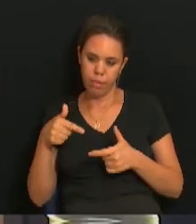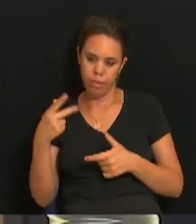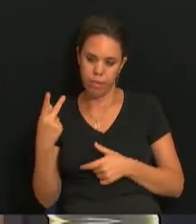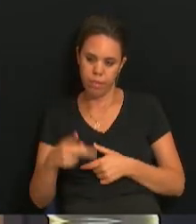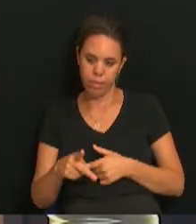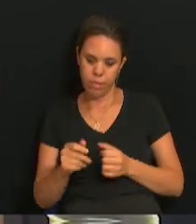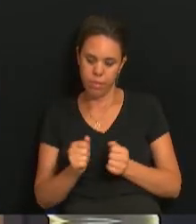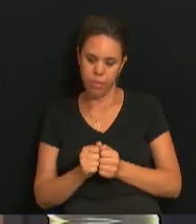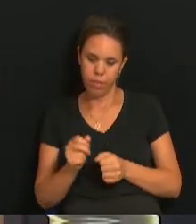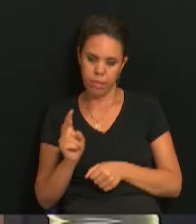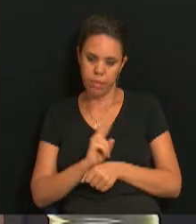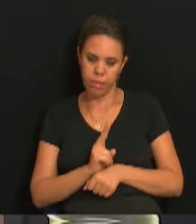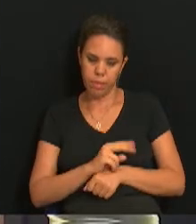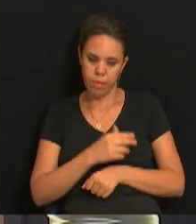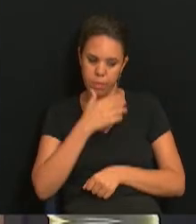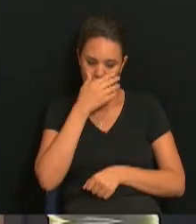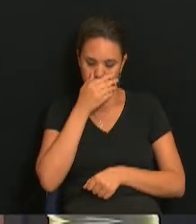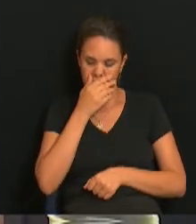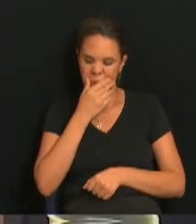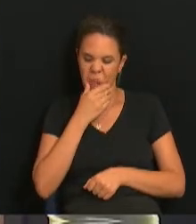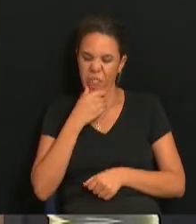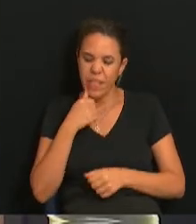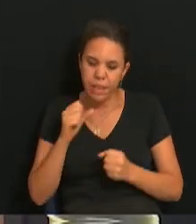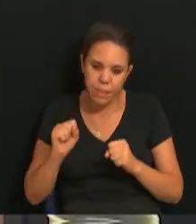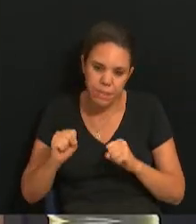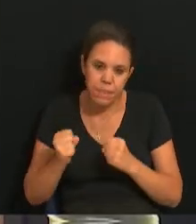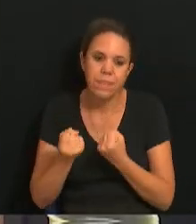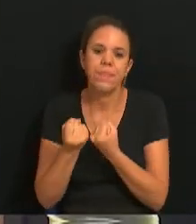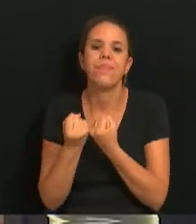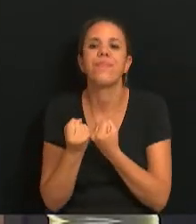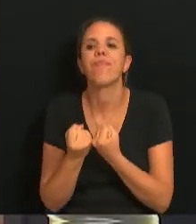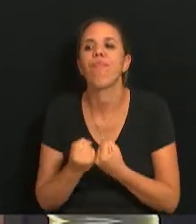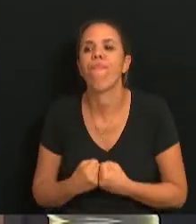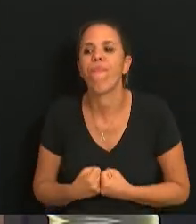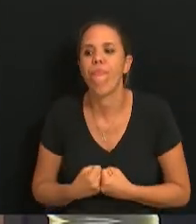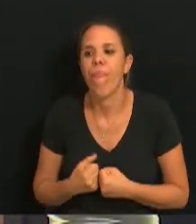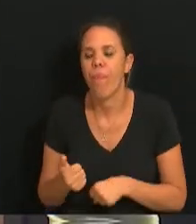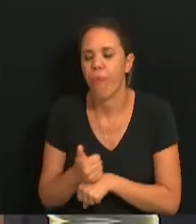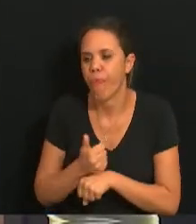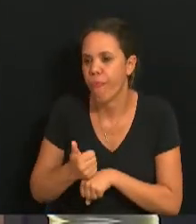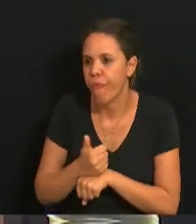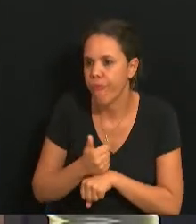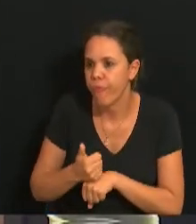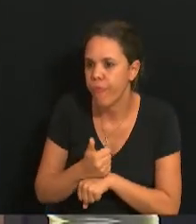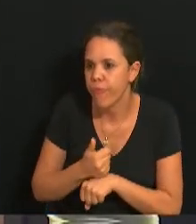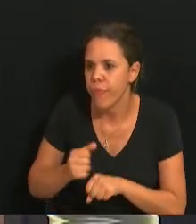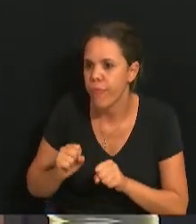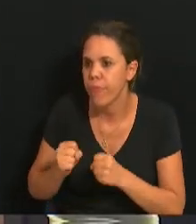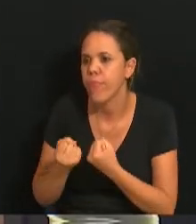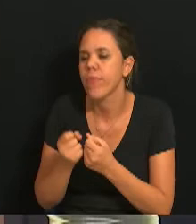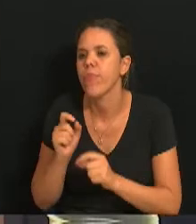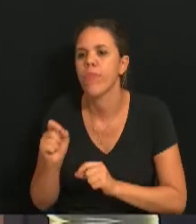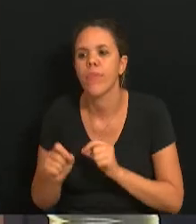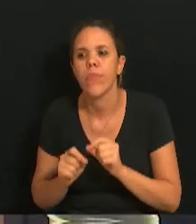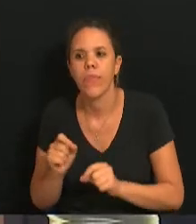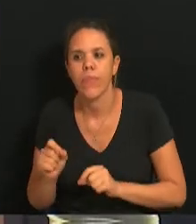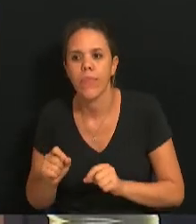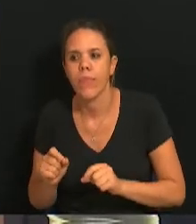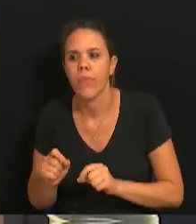as monitoras e que faz a defesa, né, a defesa da carreira, a defesa de que é totalmente